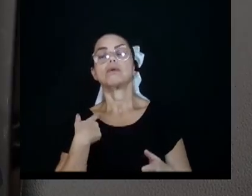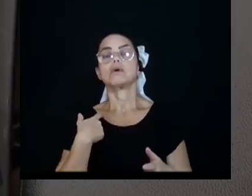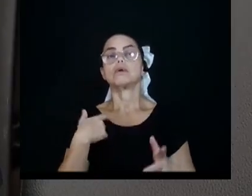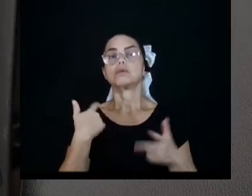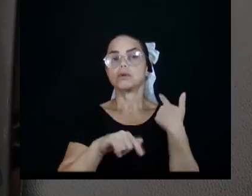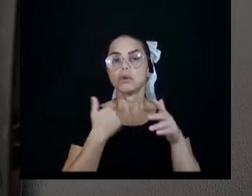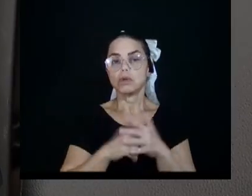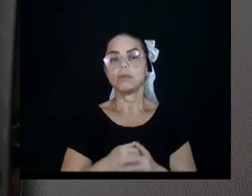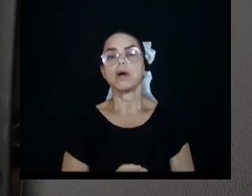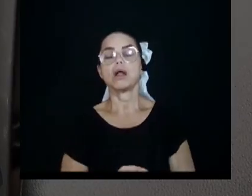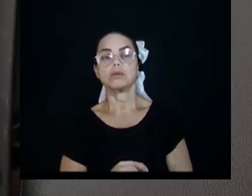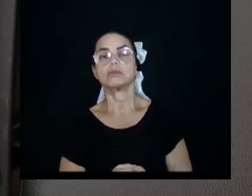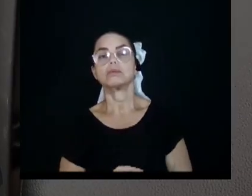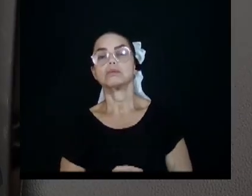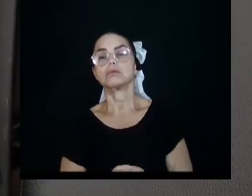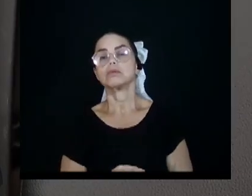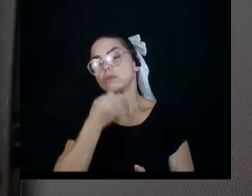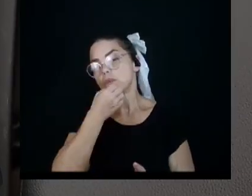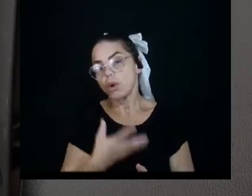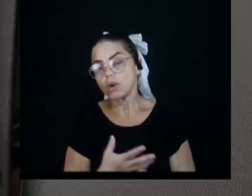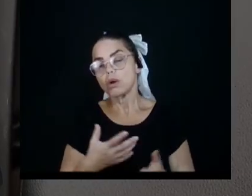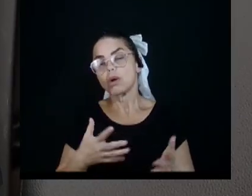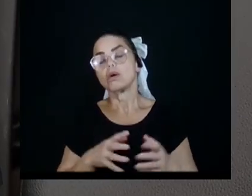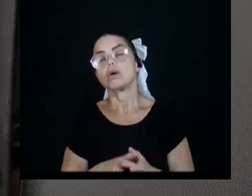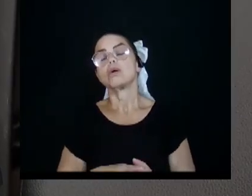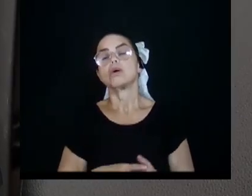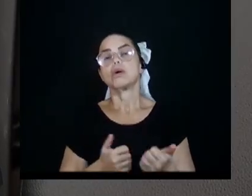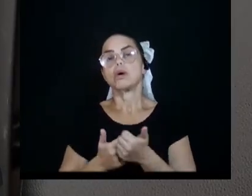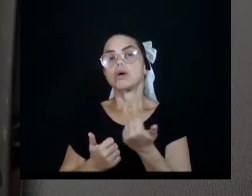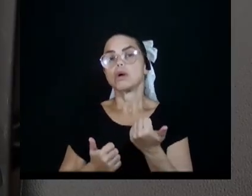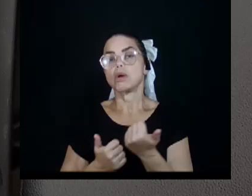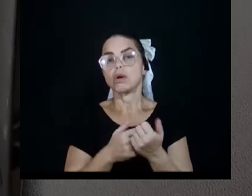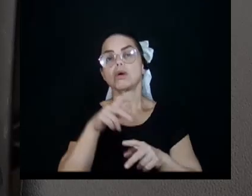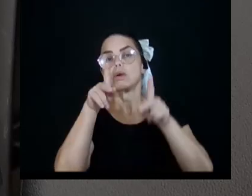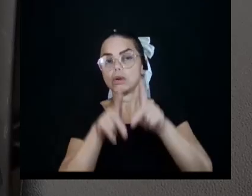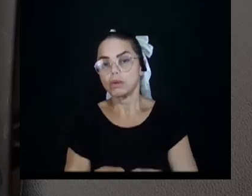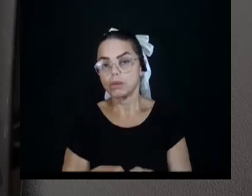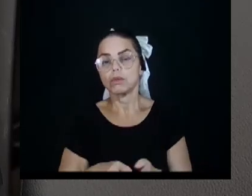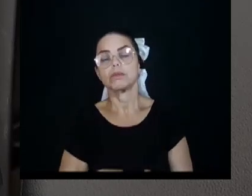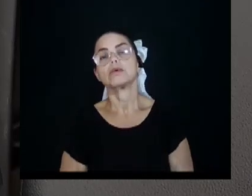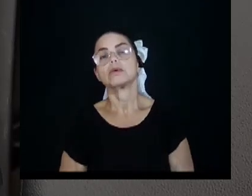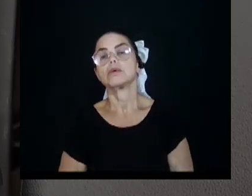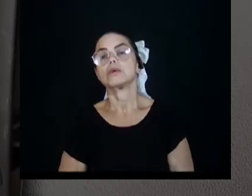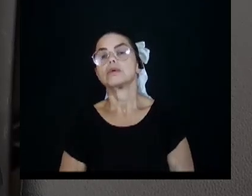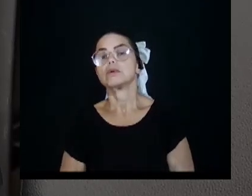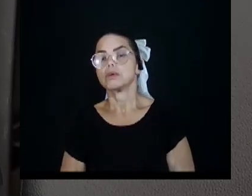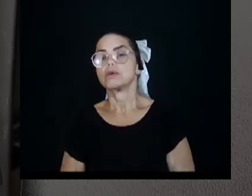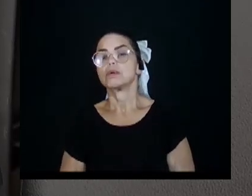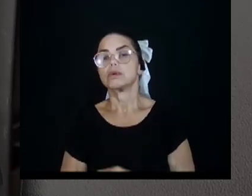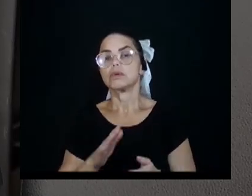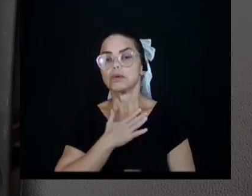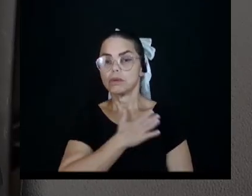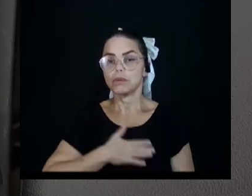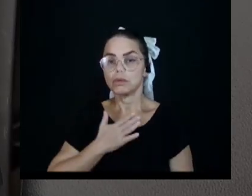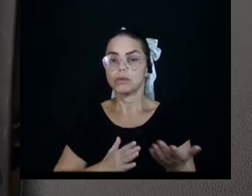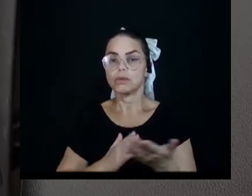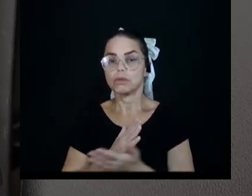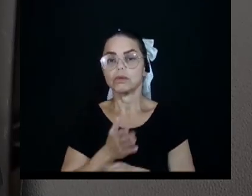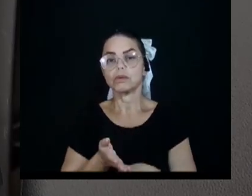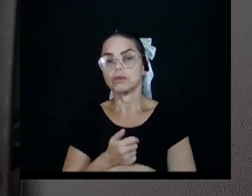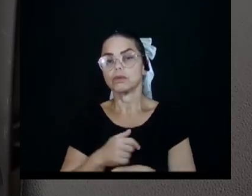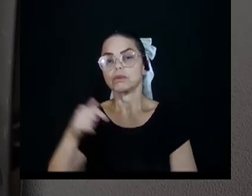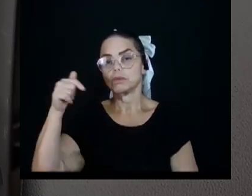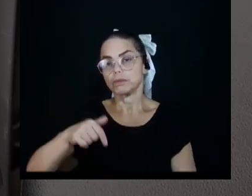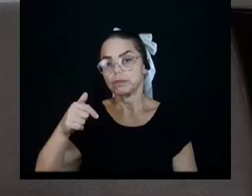que tem amplo apoio da população, as pesquisas mostram isso, e que a gente gostaria que fosse aprovado o quanto antes aqui na Câmara